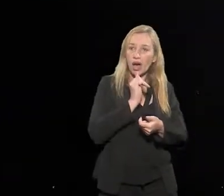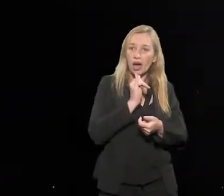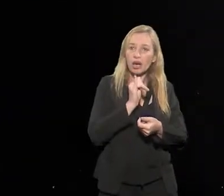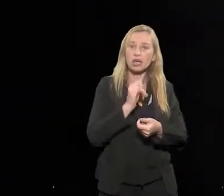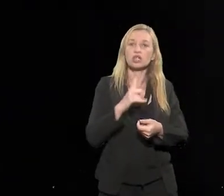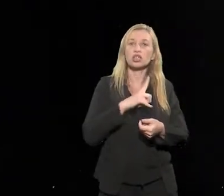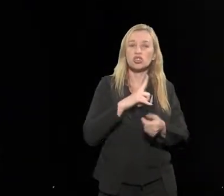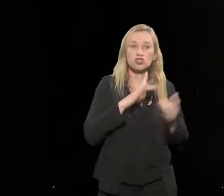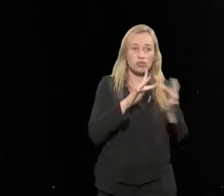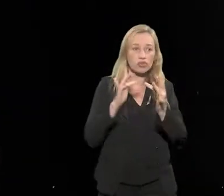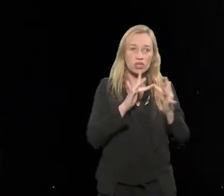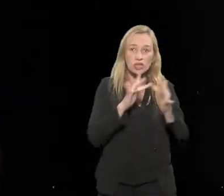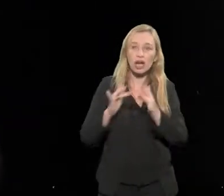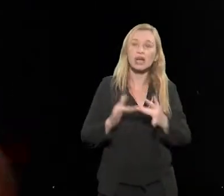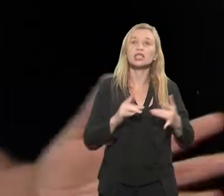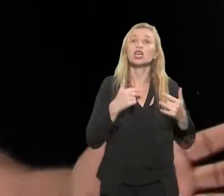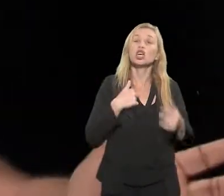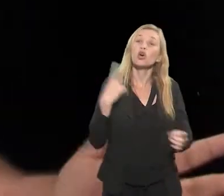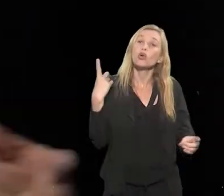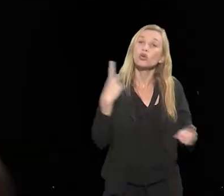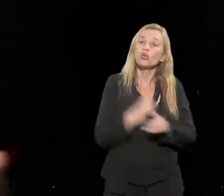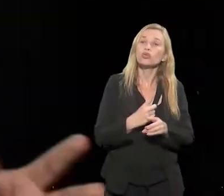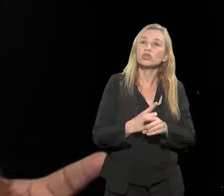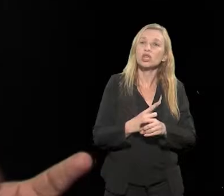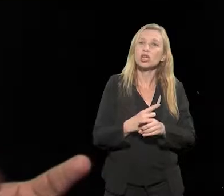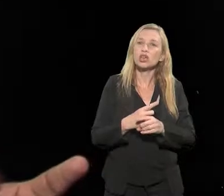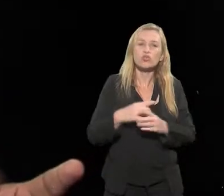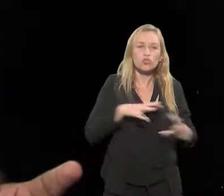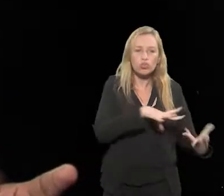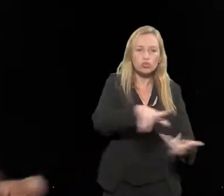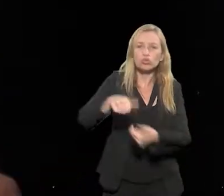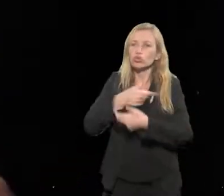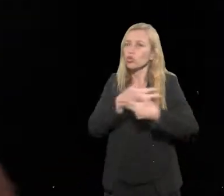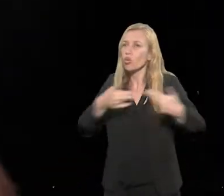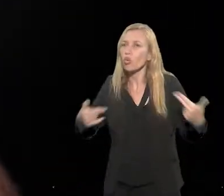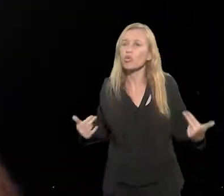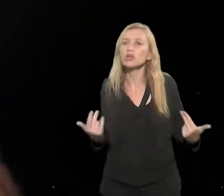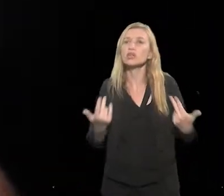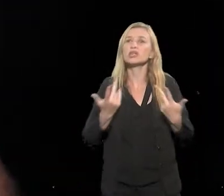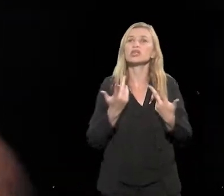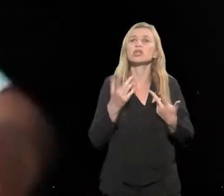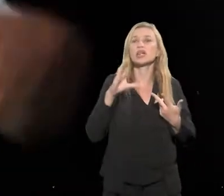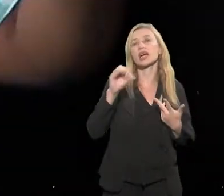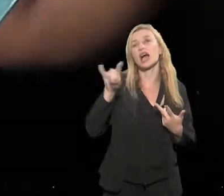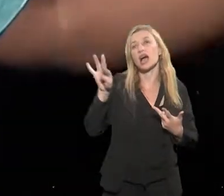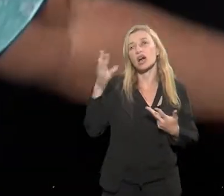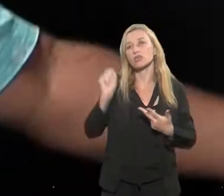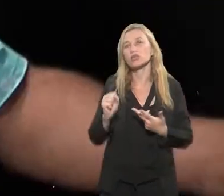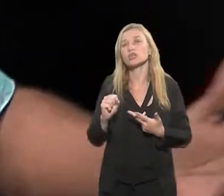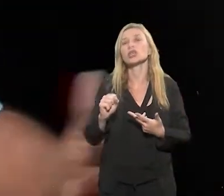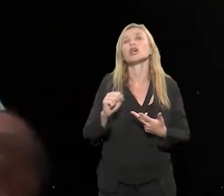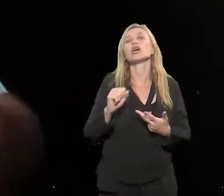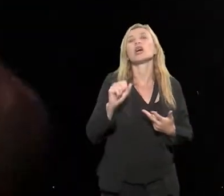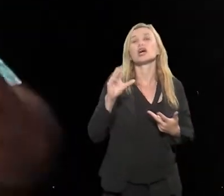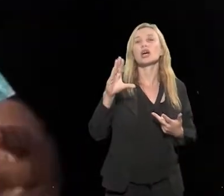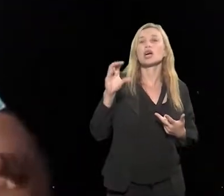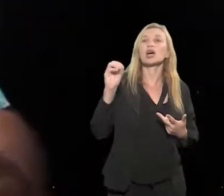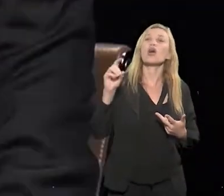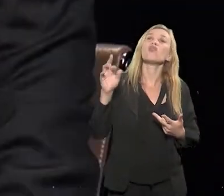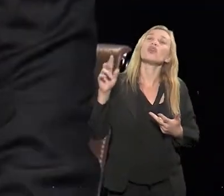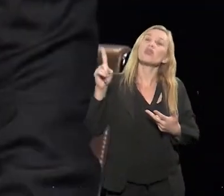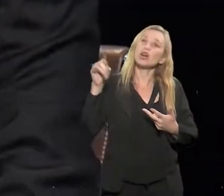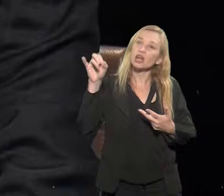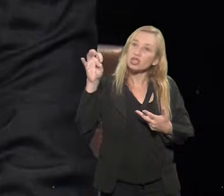lado afetivo, e eu descobri um mundo de coisas. Mergulhei em Carlos Lacerda, em Sandra Cavalcante,